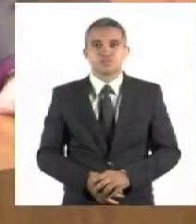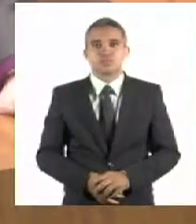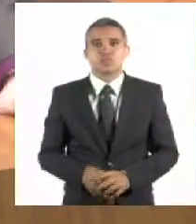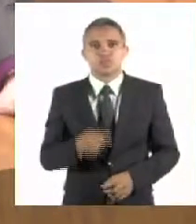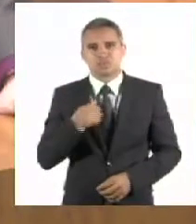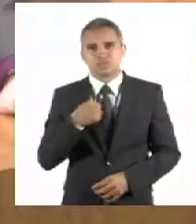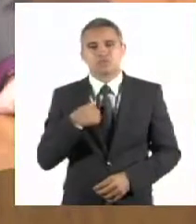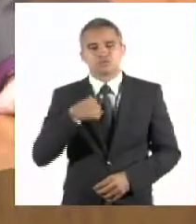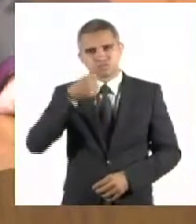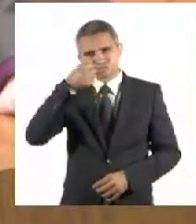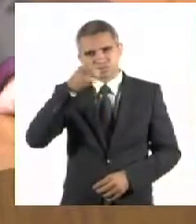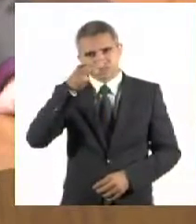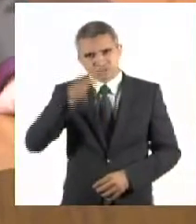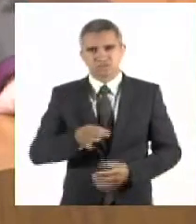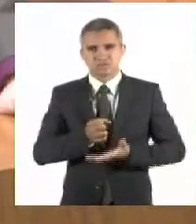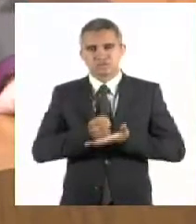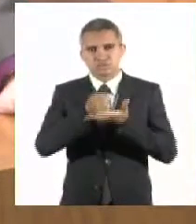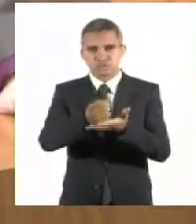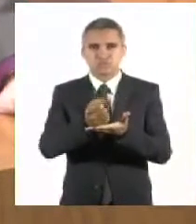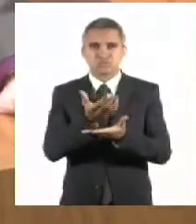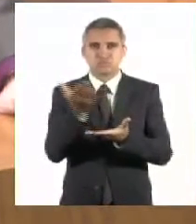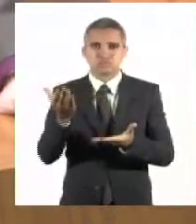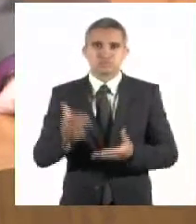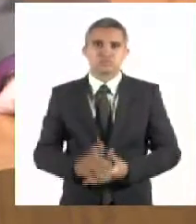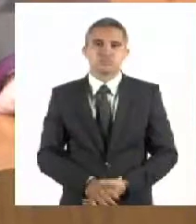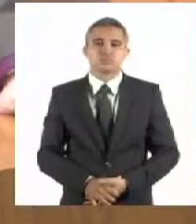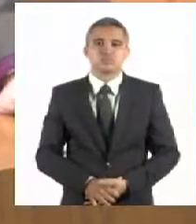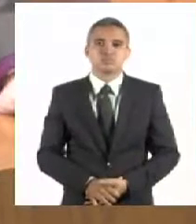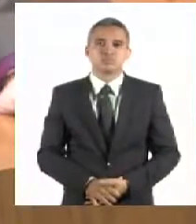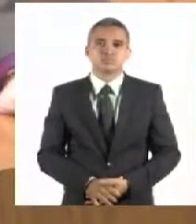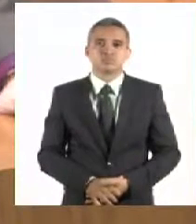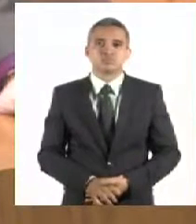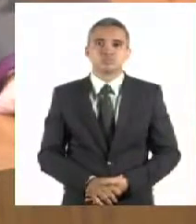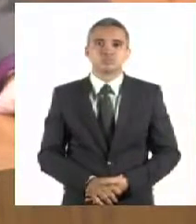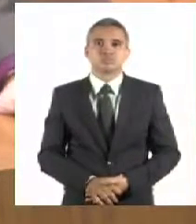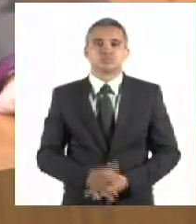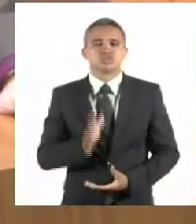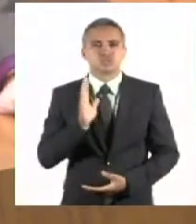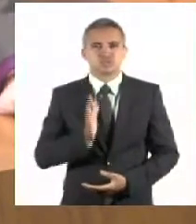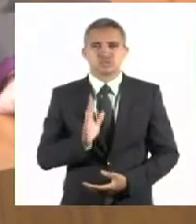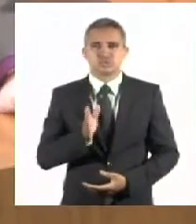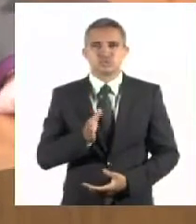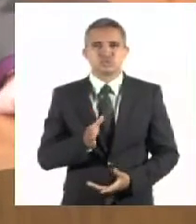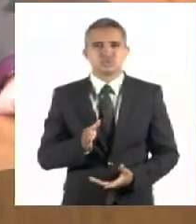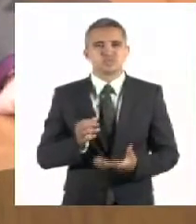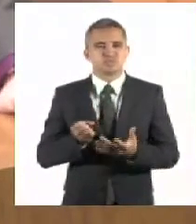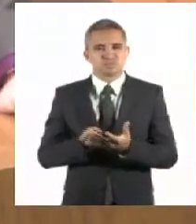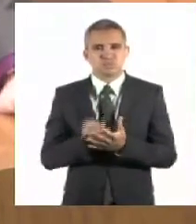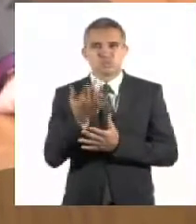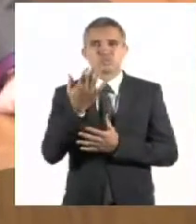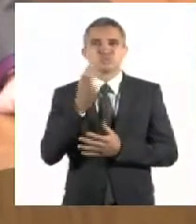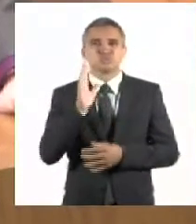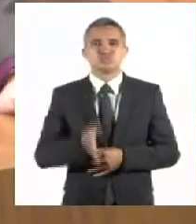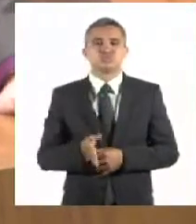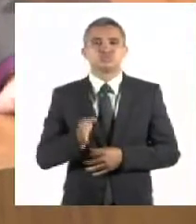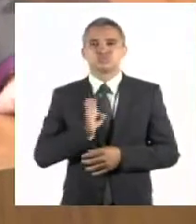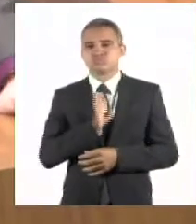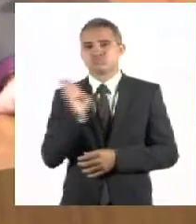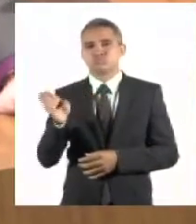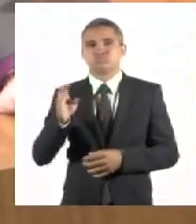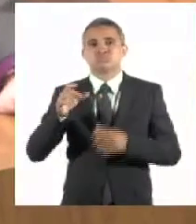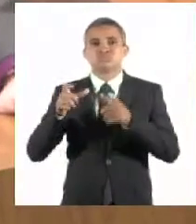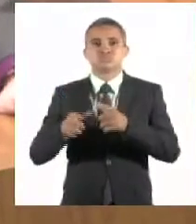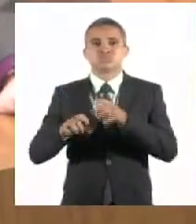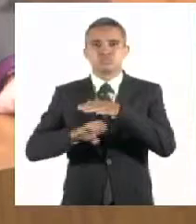apoio deste deputado, que já por diversas vezes me dirigi à CAEMA,